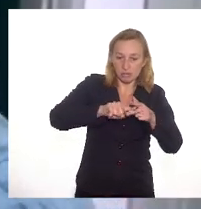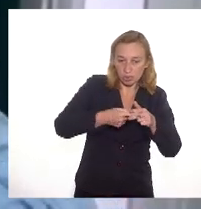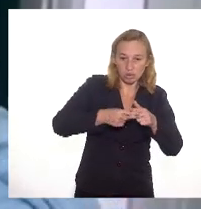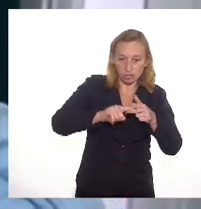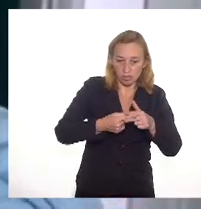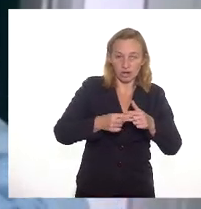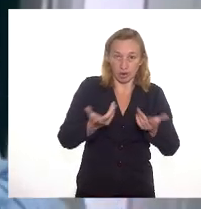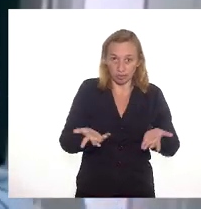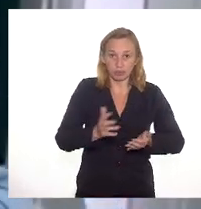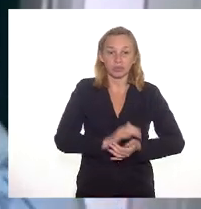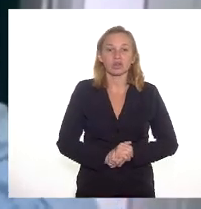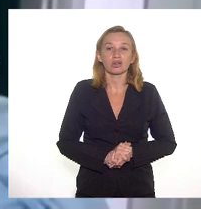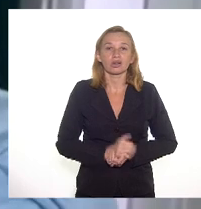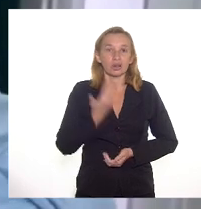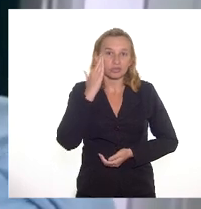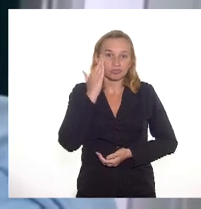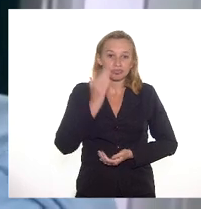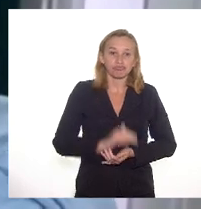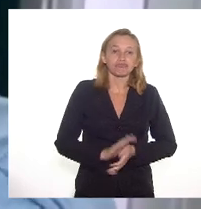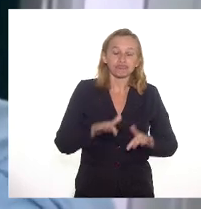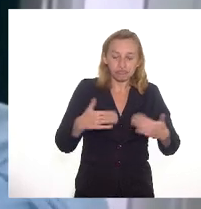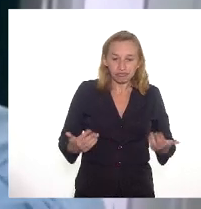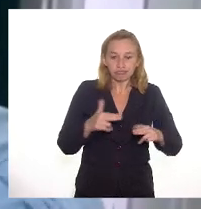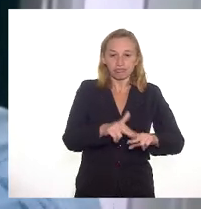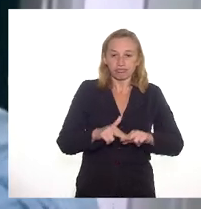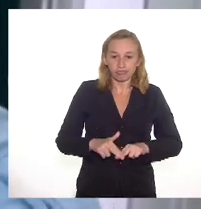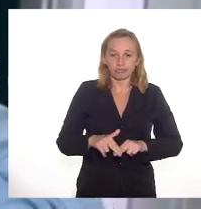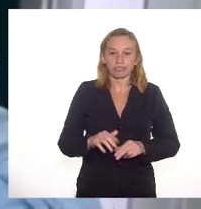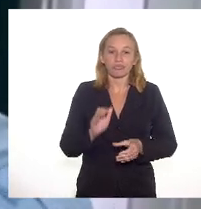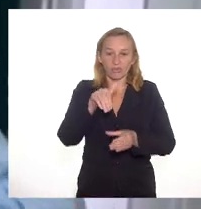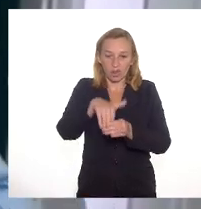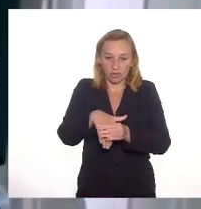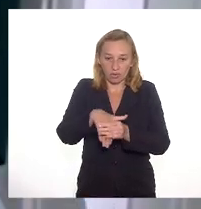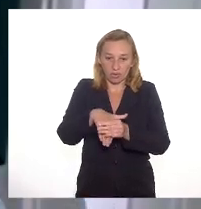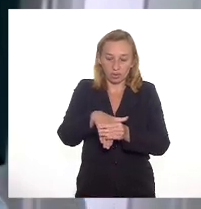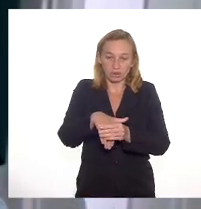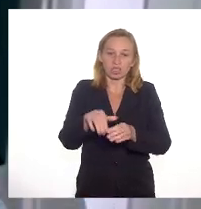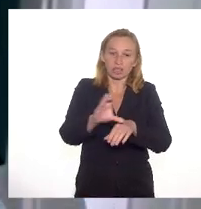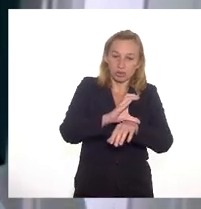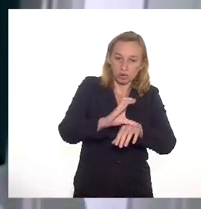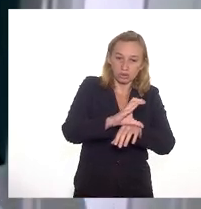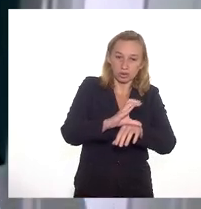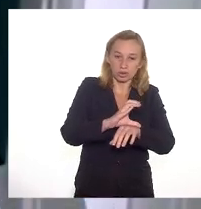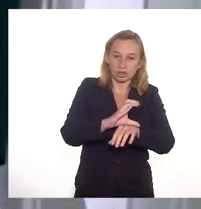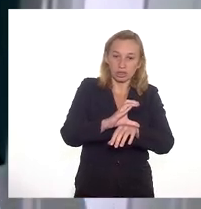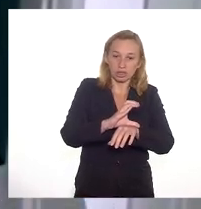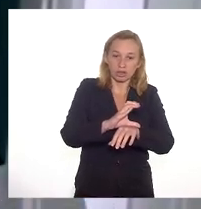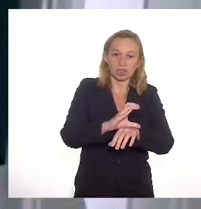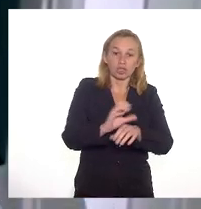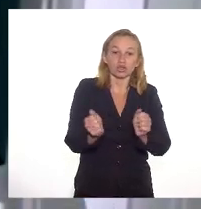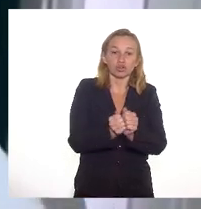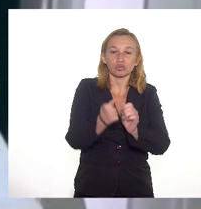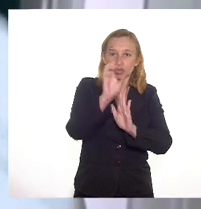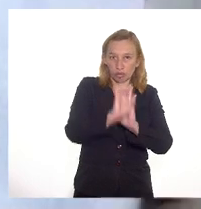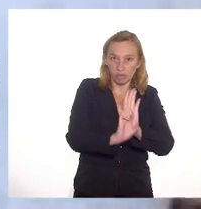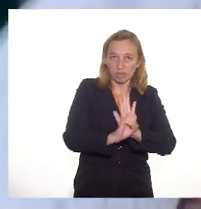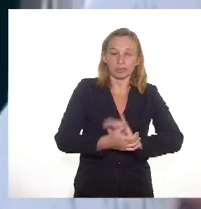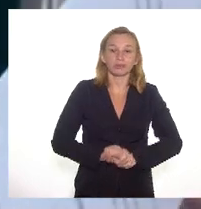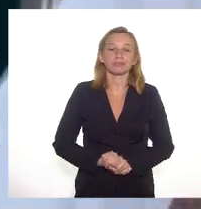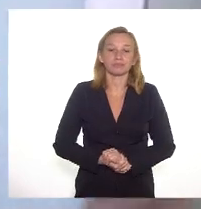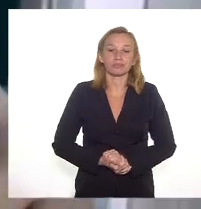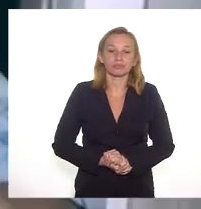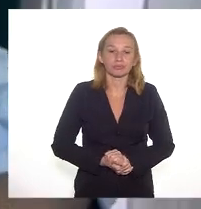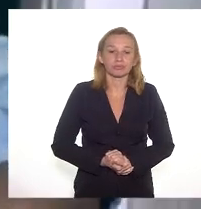tem alterações, entendeu? Então, por isso que eu fiz um voto pela constitucionalidade com emendas,